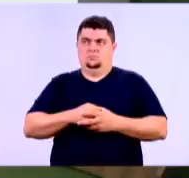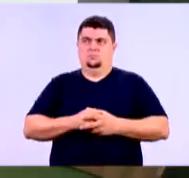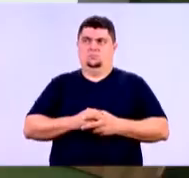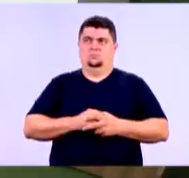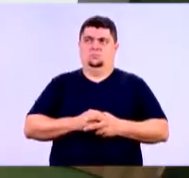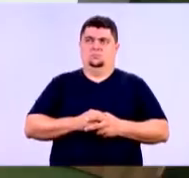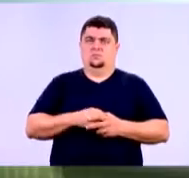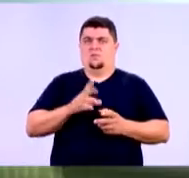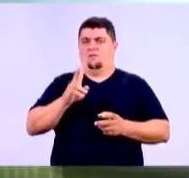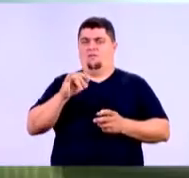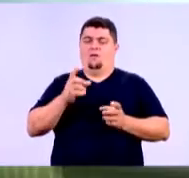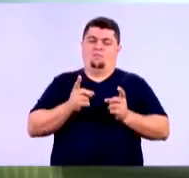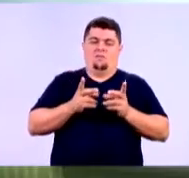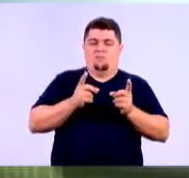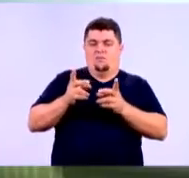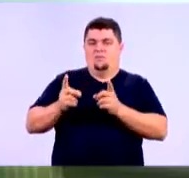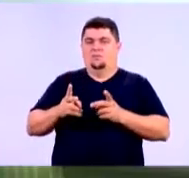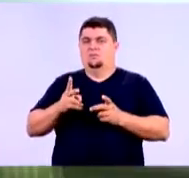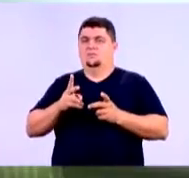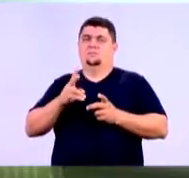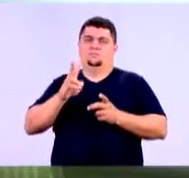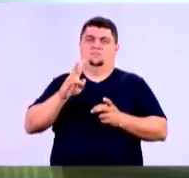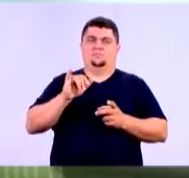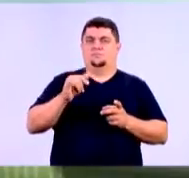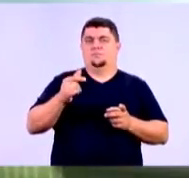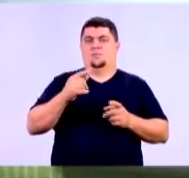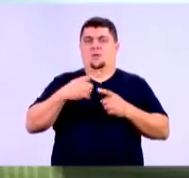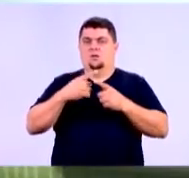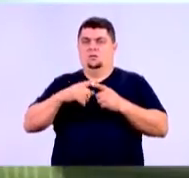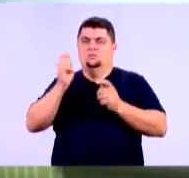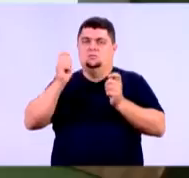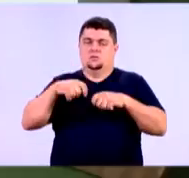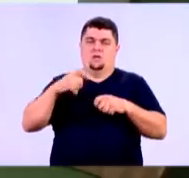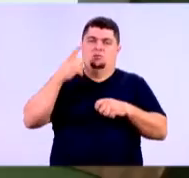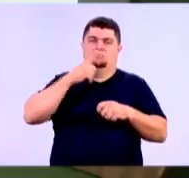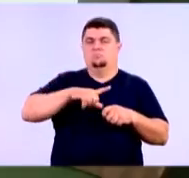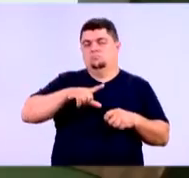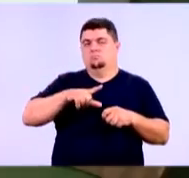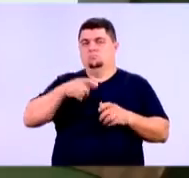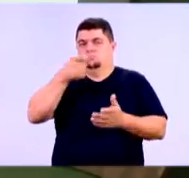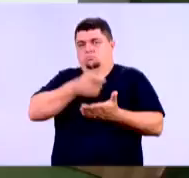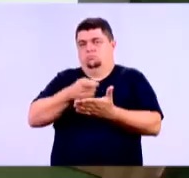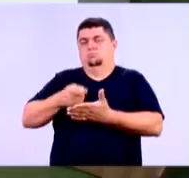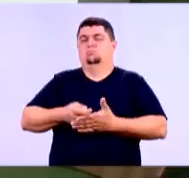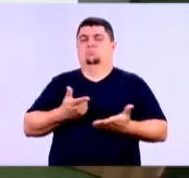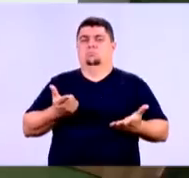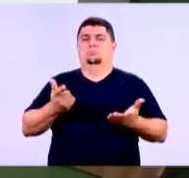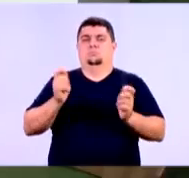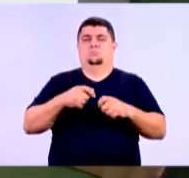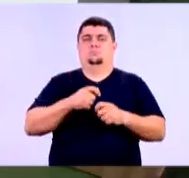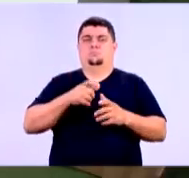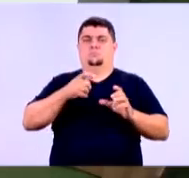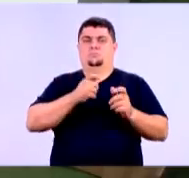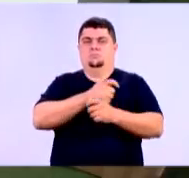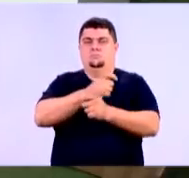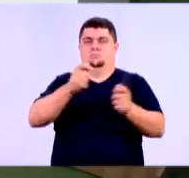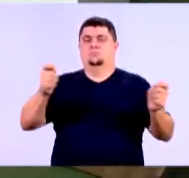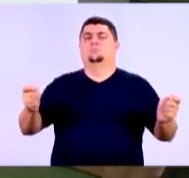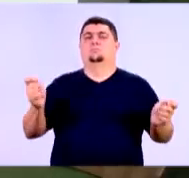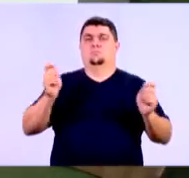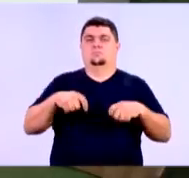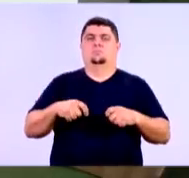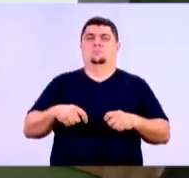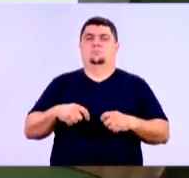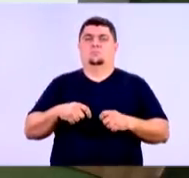continuar vendendo, gente. A empresa vai continuar vendendo para conseguir pagar, né, suas dívidas. Exatamente, conseguir pagar suas dívidas,